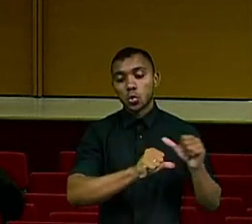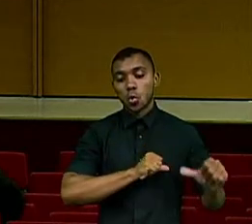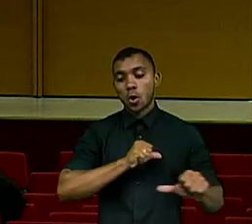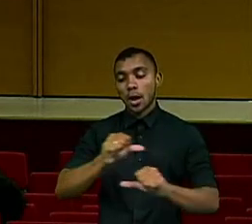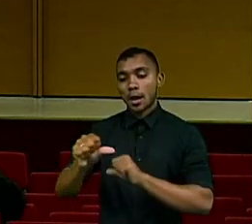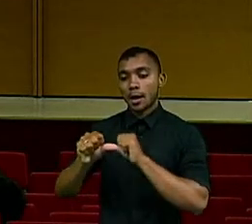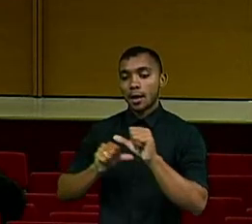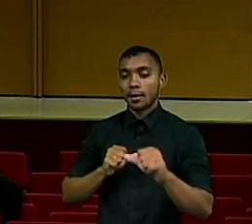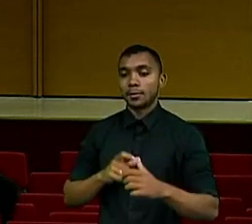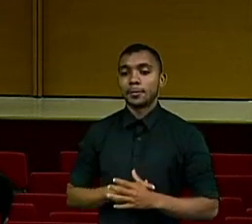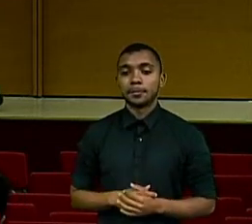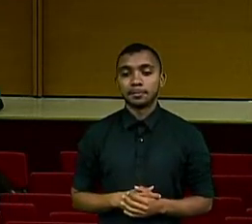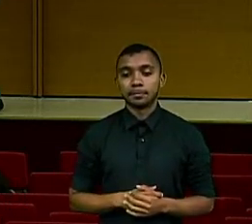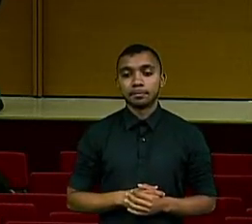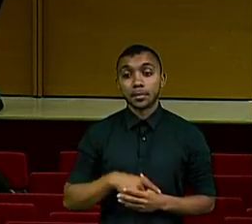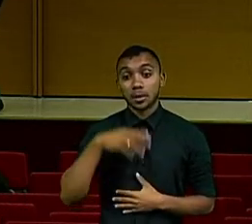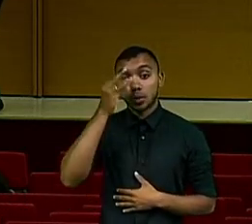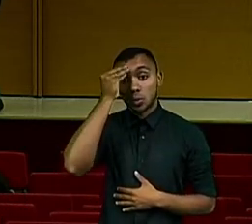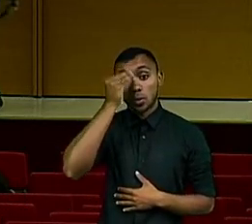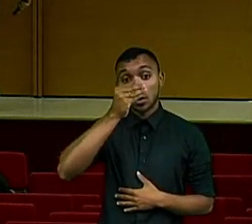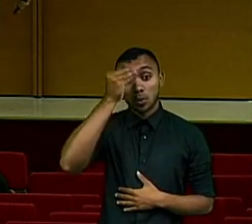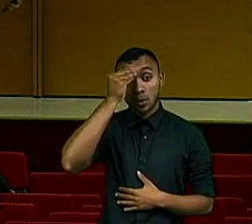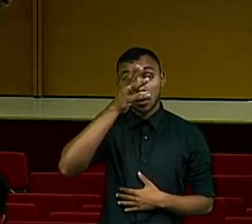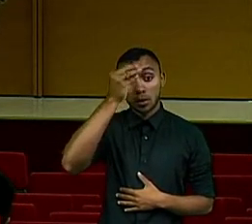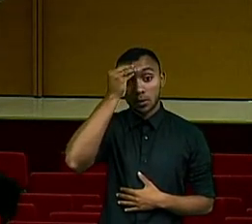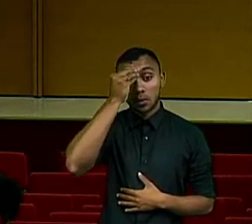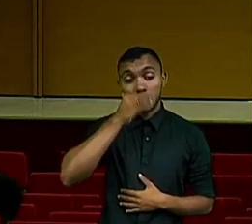não esqueça essas definições